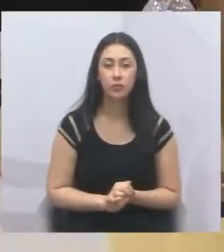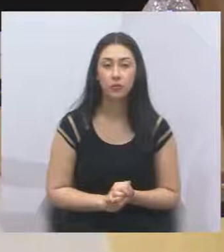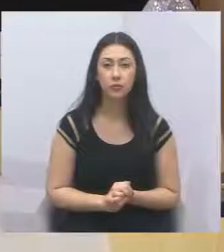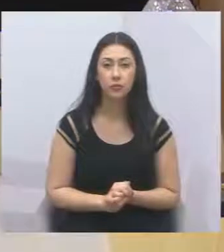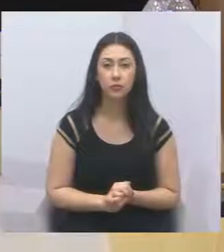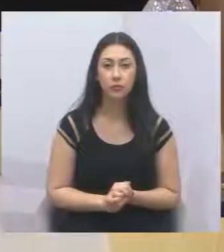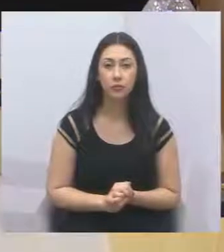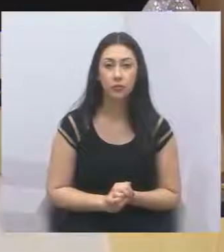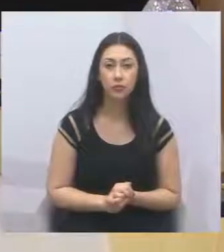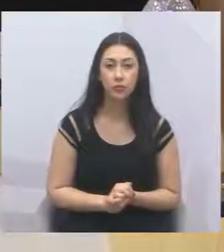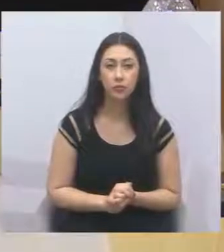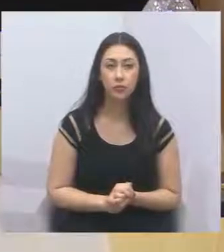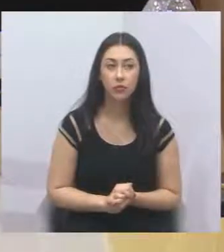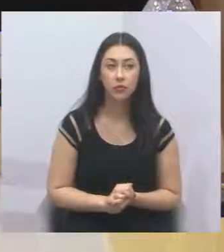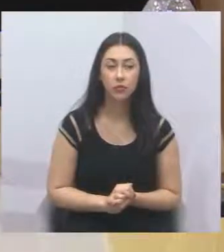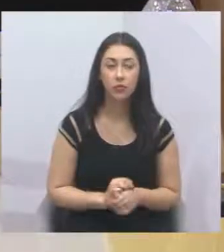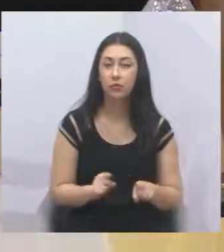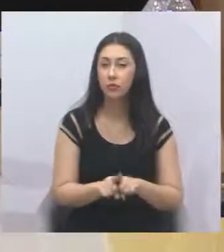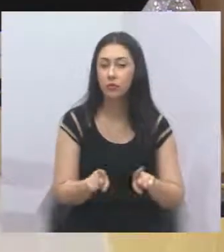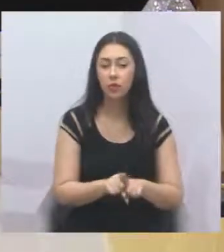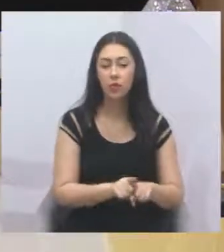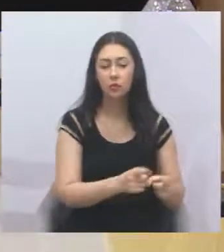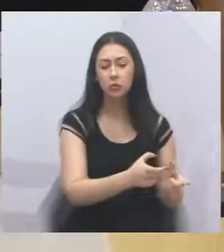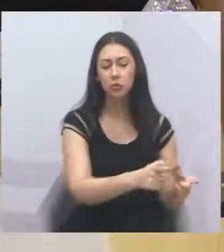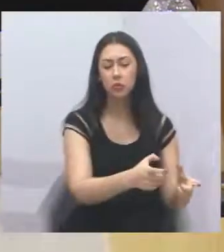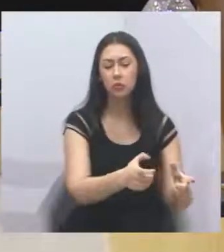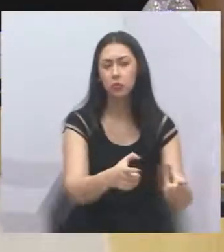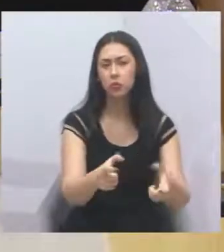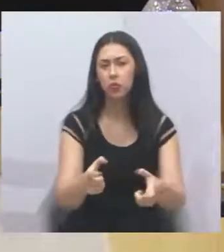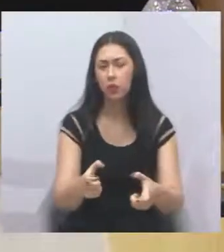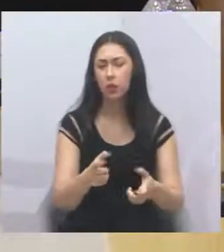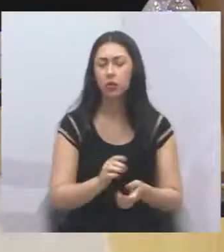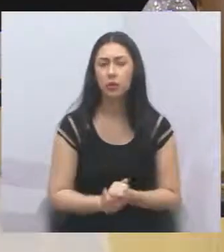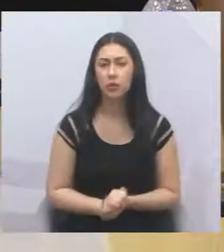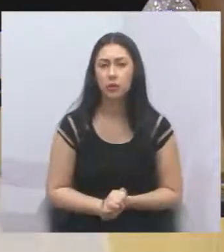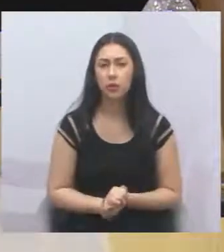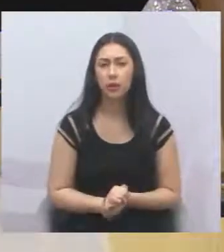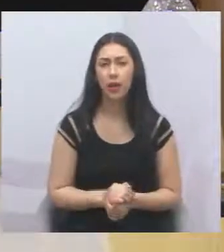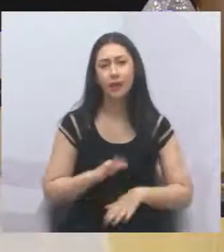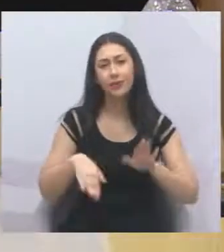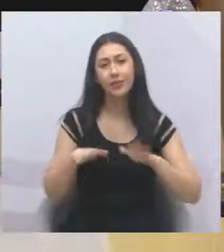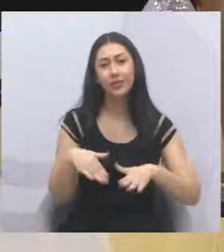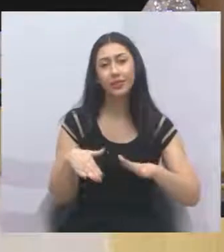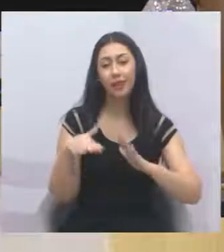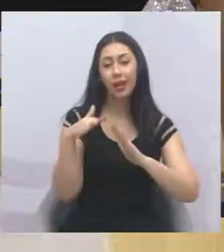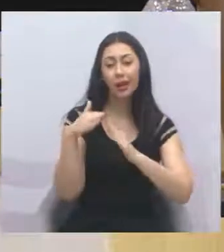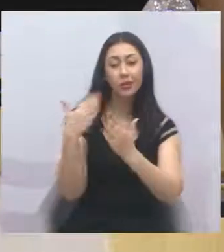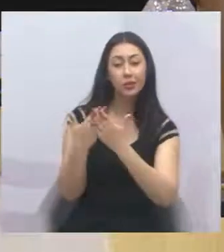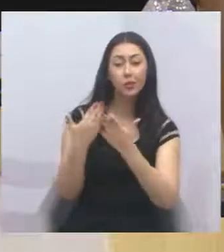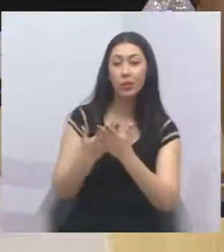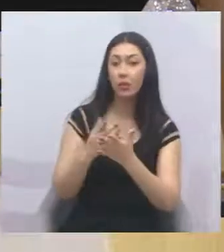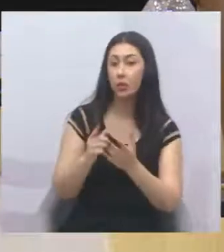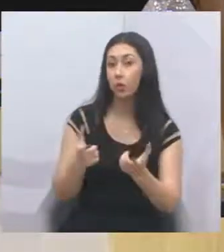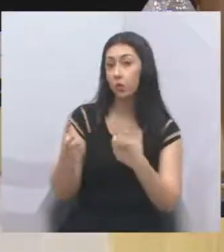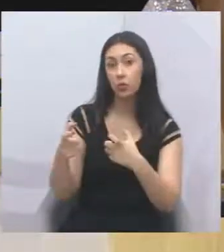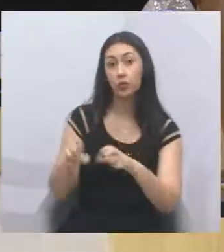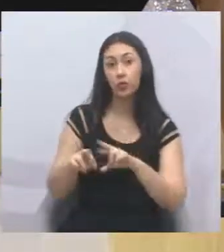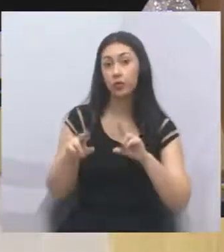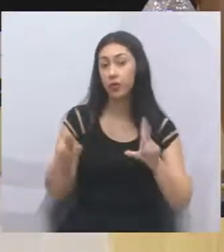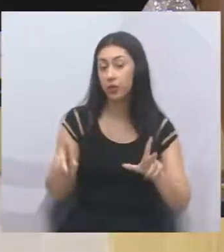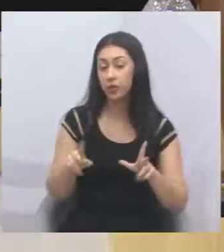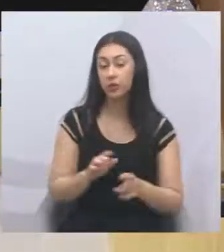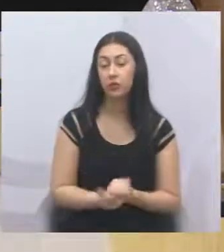Vasque, e aos mais moradores dos referidos bairros que estudam em outros estabelecimentos centro-cidade. Diante do